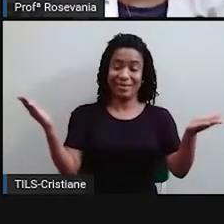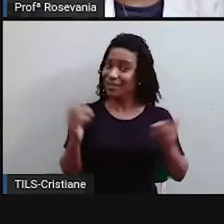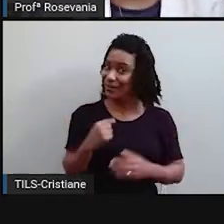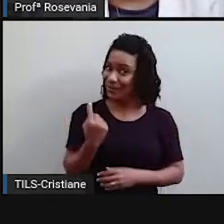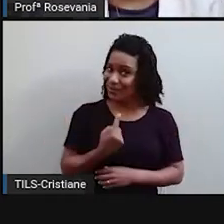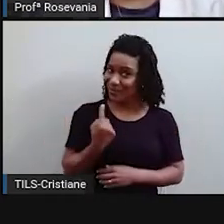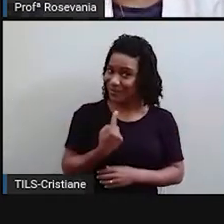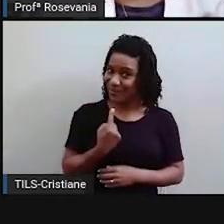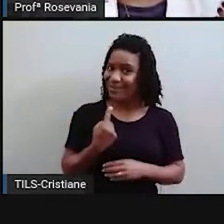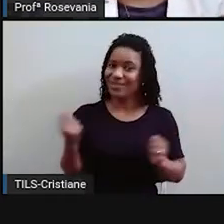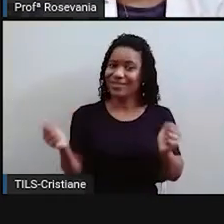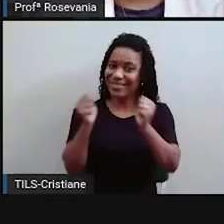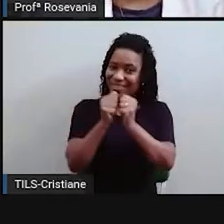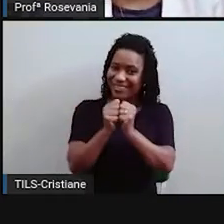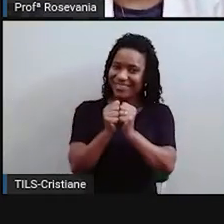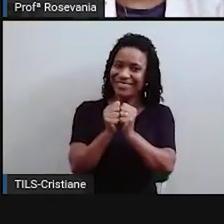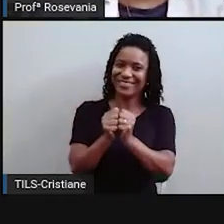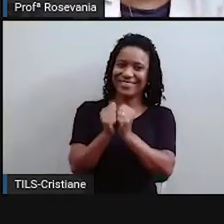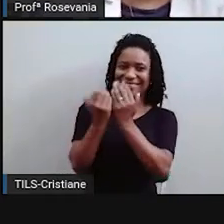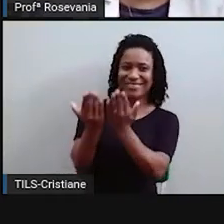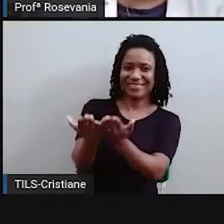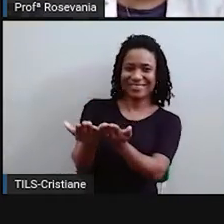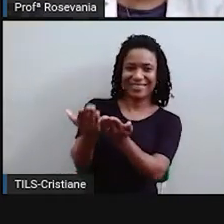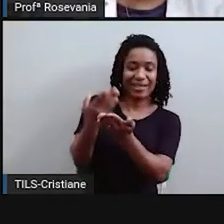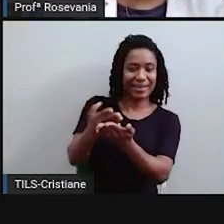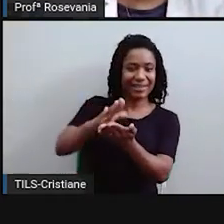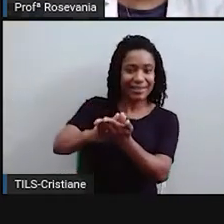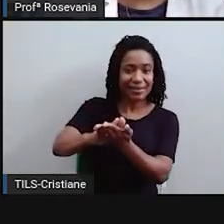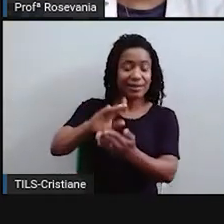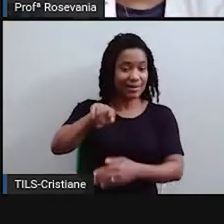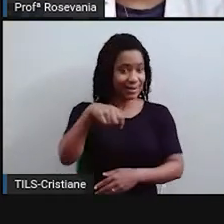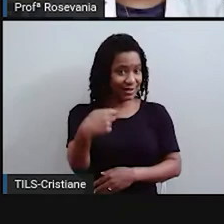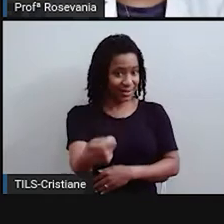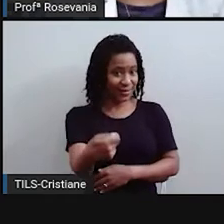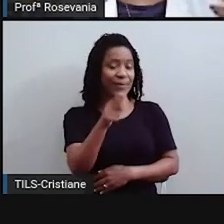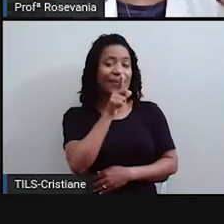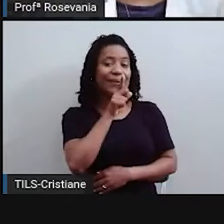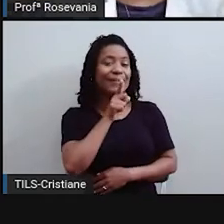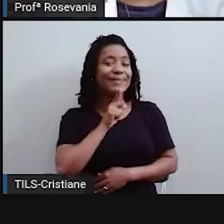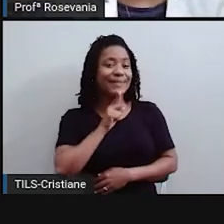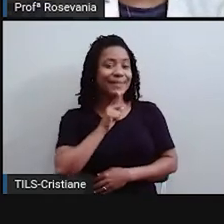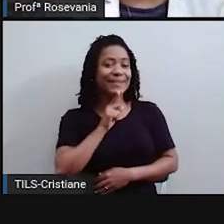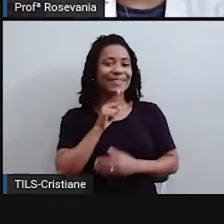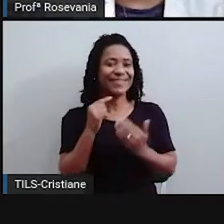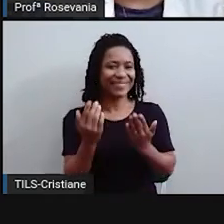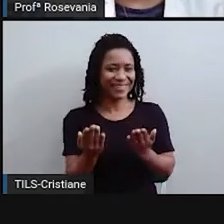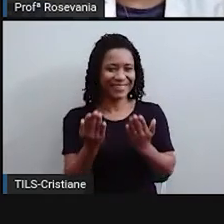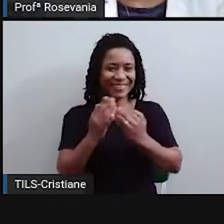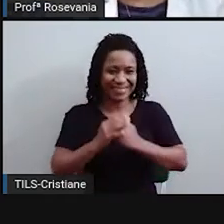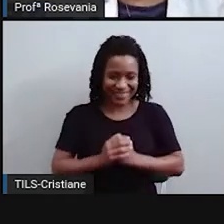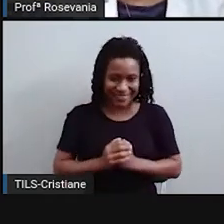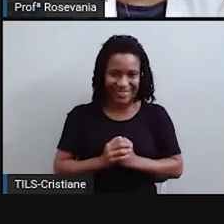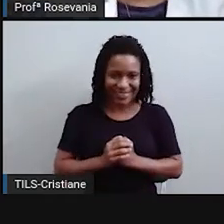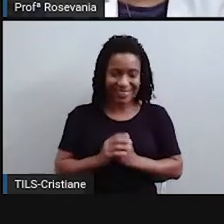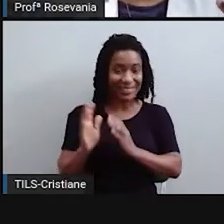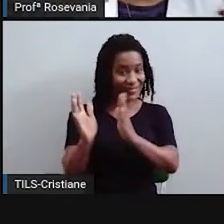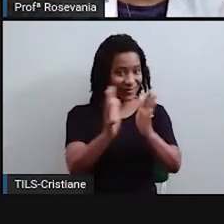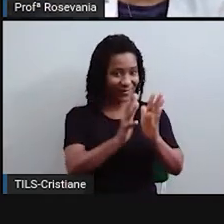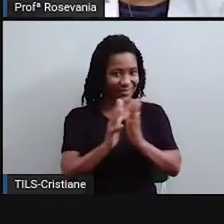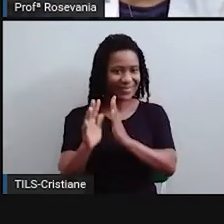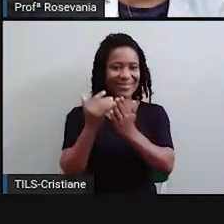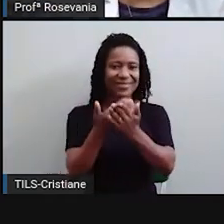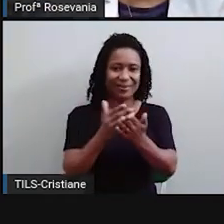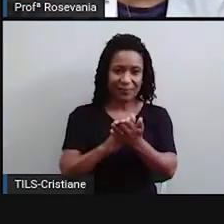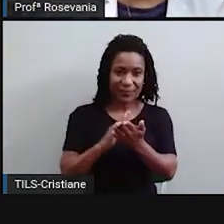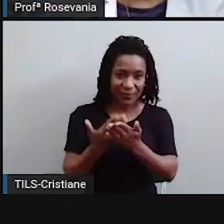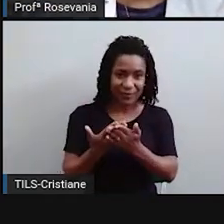sozinha, estou na companhia de Cris, a nossa intérprete de hoje, né, Cristiane. Então, que ela vai, né, nos auxiliar. E que